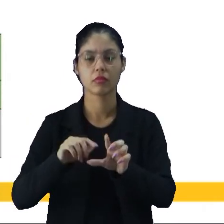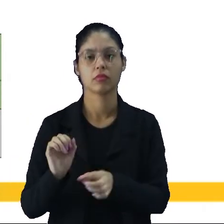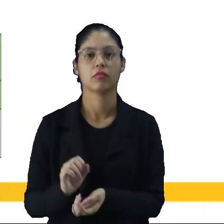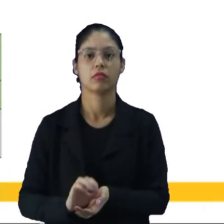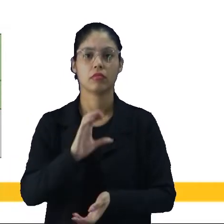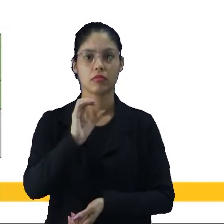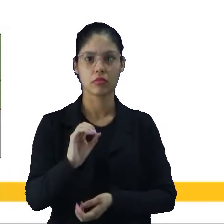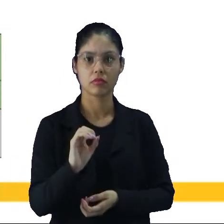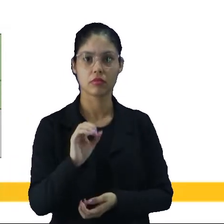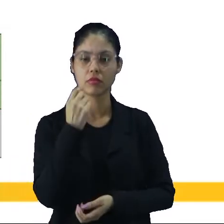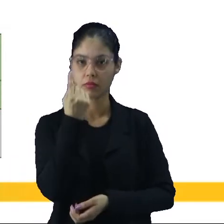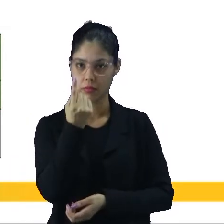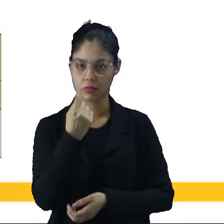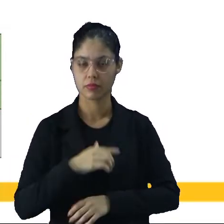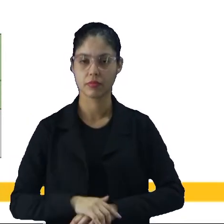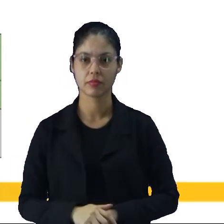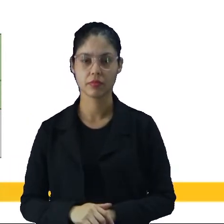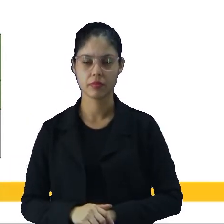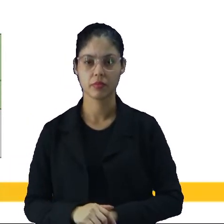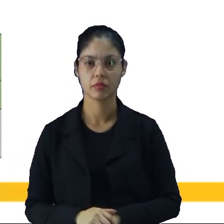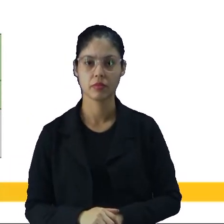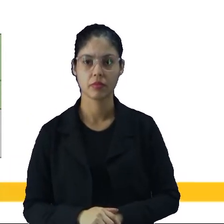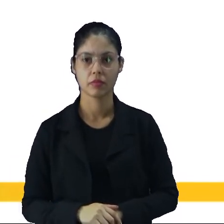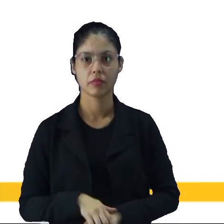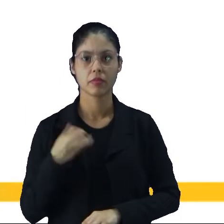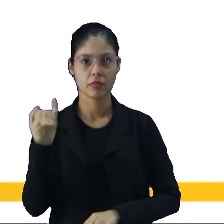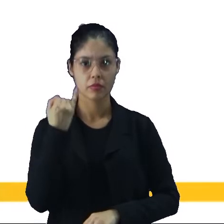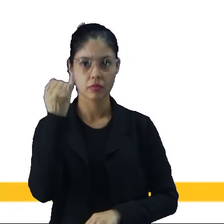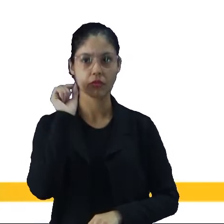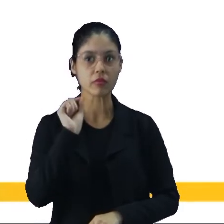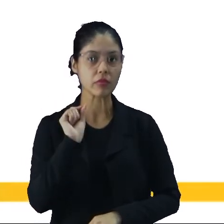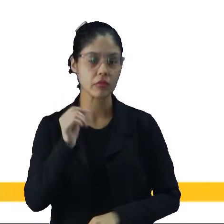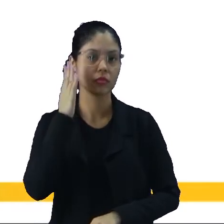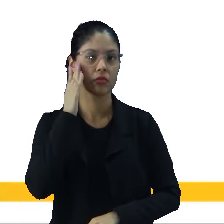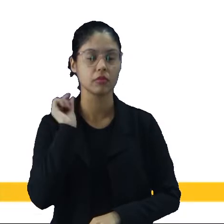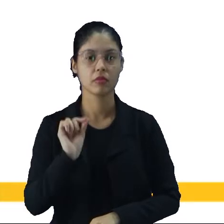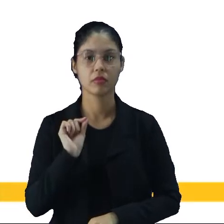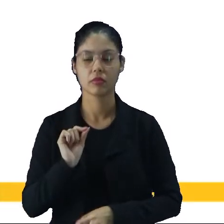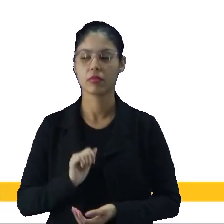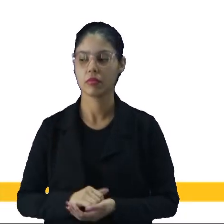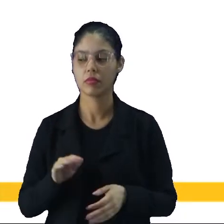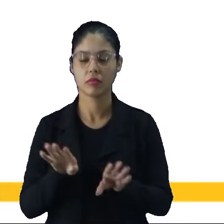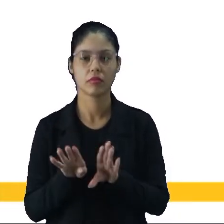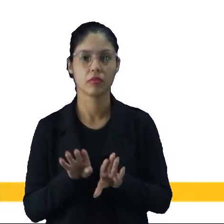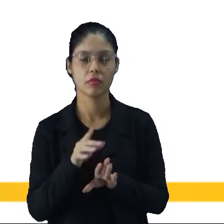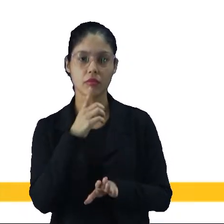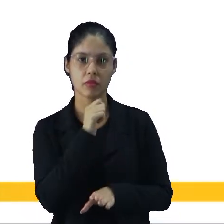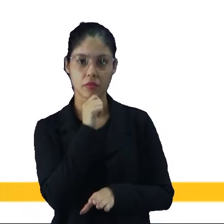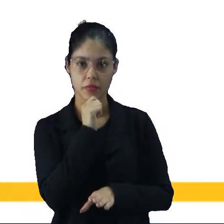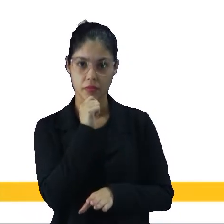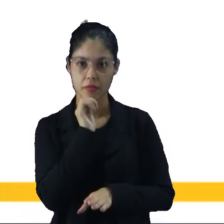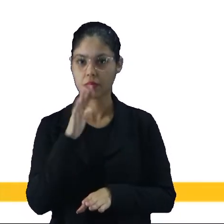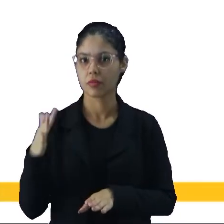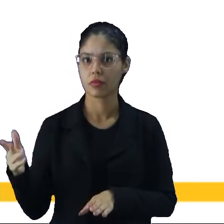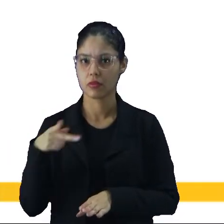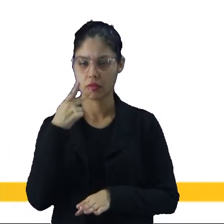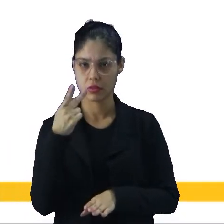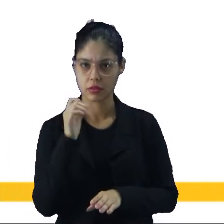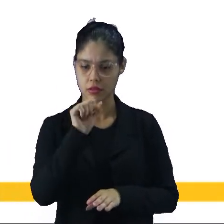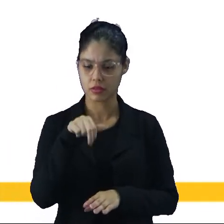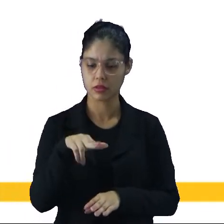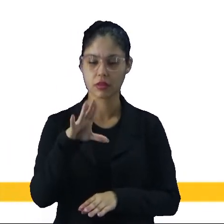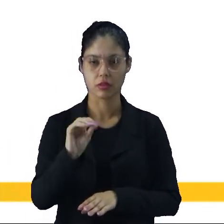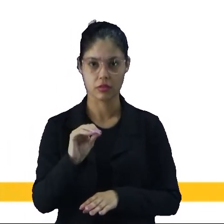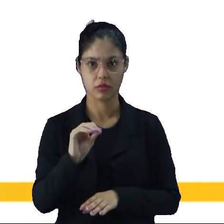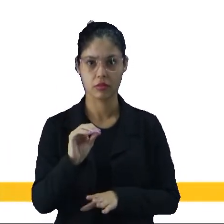o seno de 90 é 1. Então é importante que você entenda uma coisa, ó. Quando falar em seno, eu vou